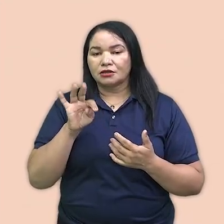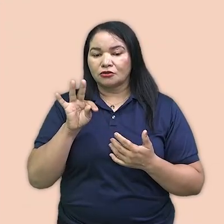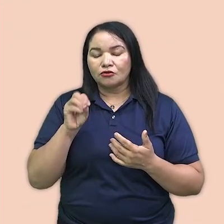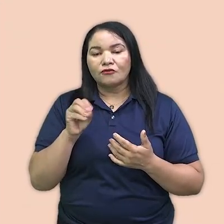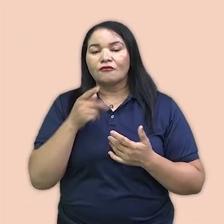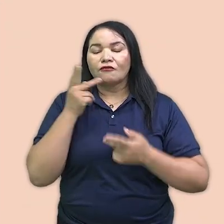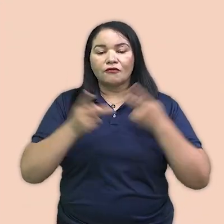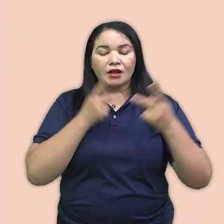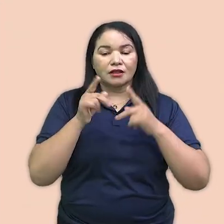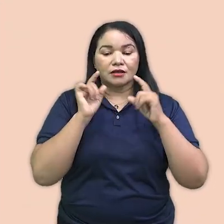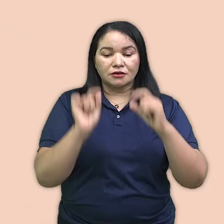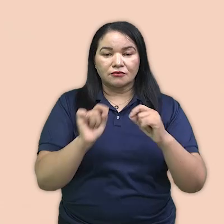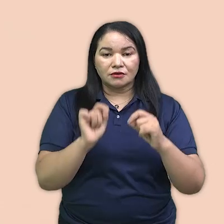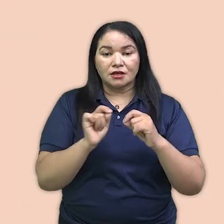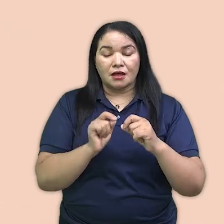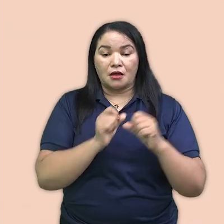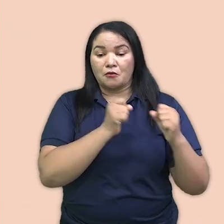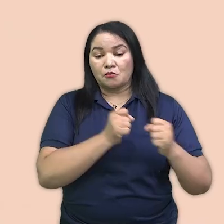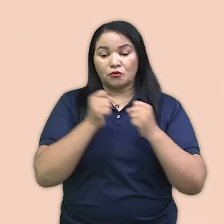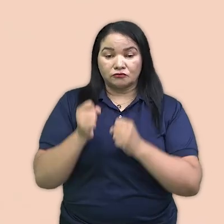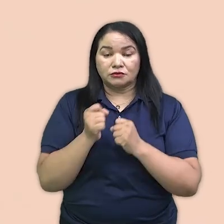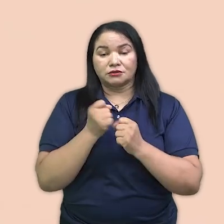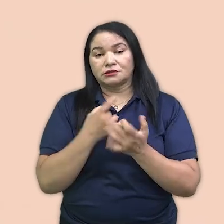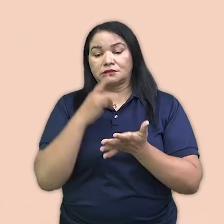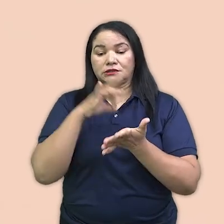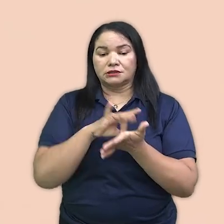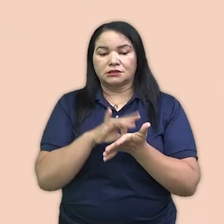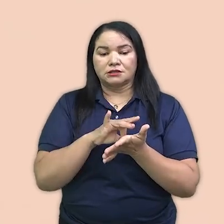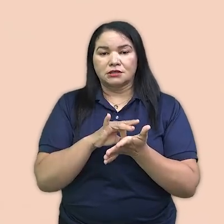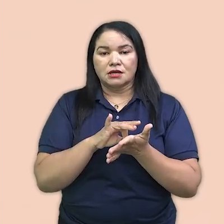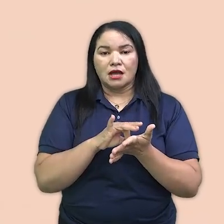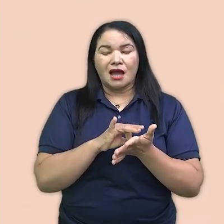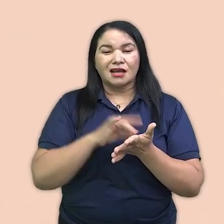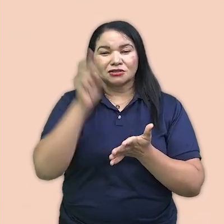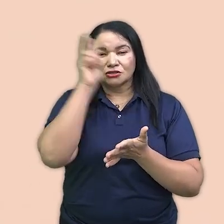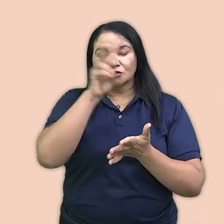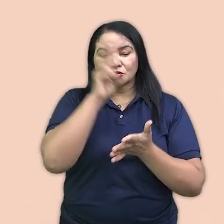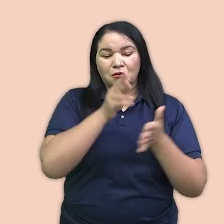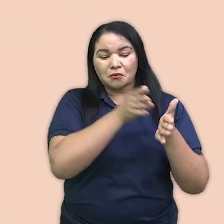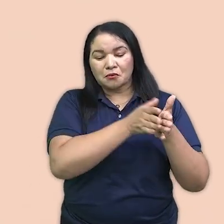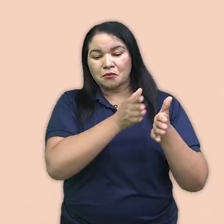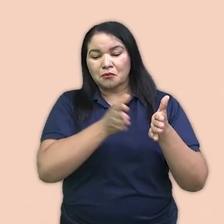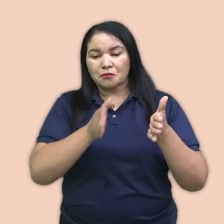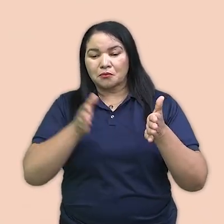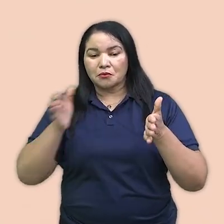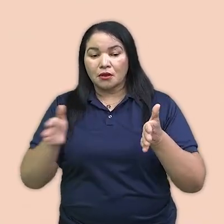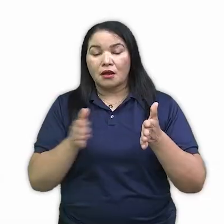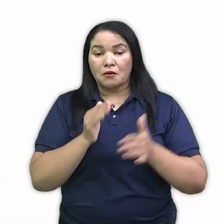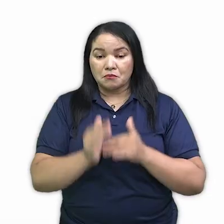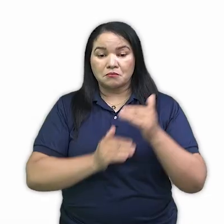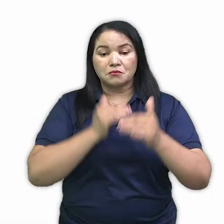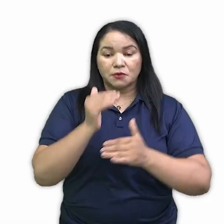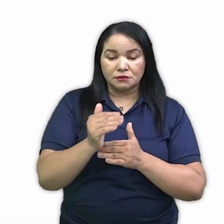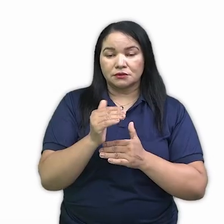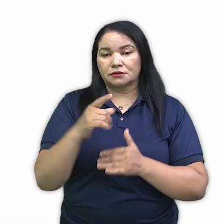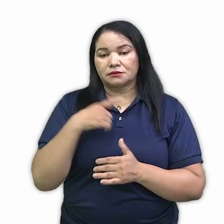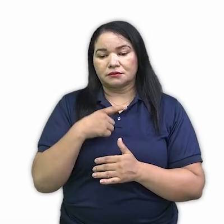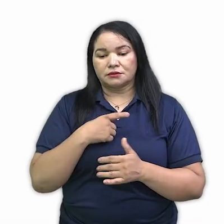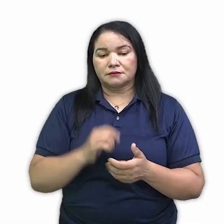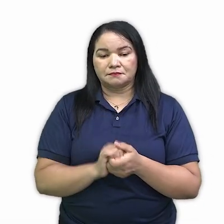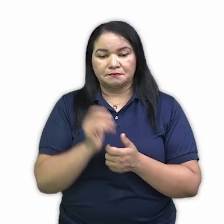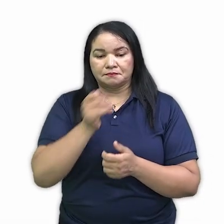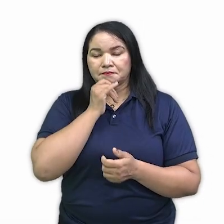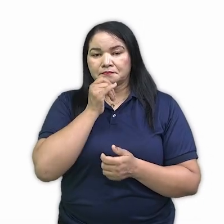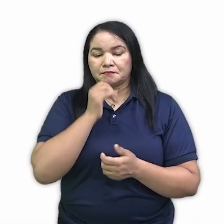é legitimado. E ao longo da história, ele passa por alguns processos. Olha só, vamos ver.